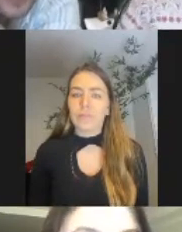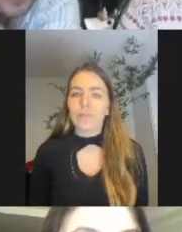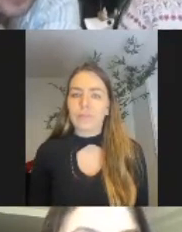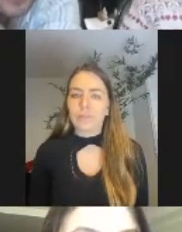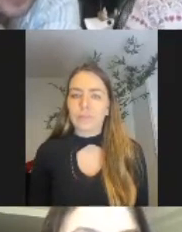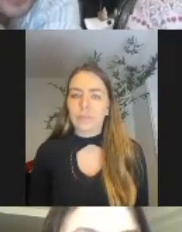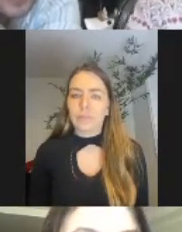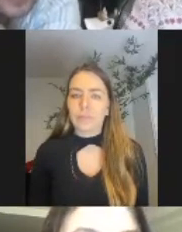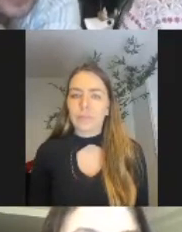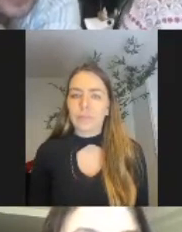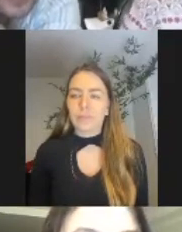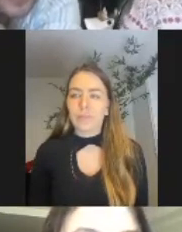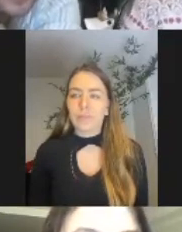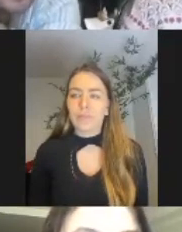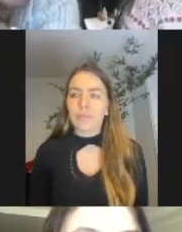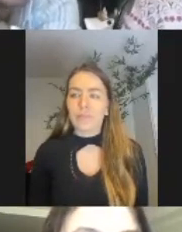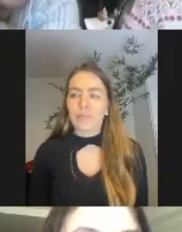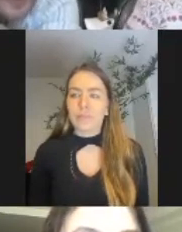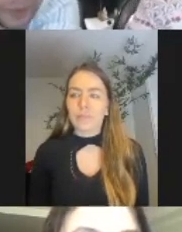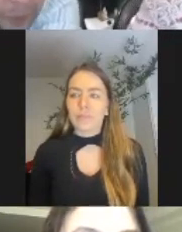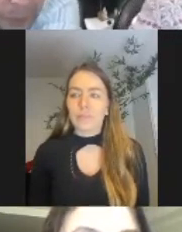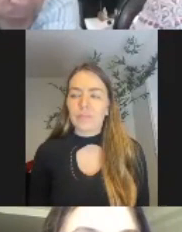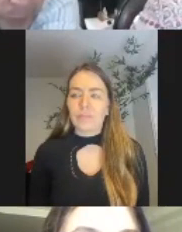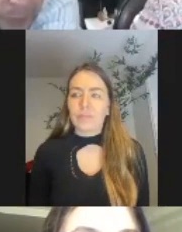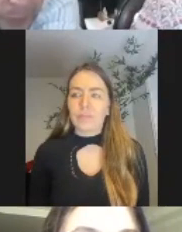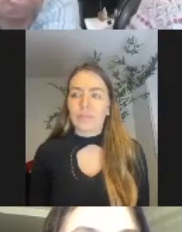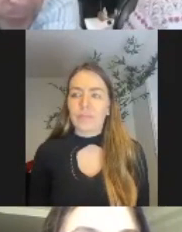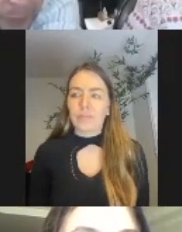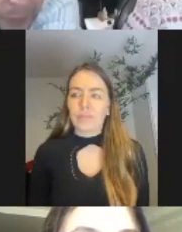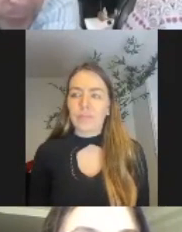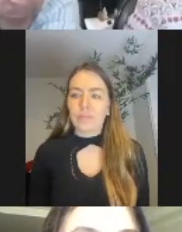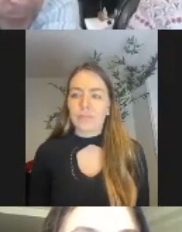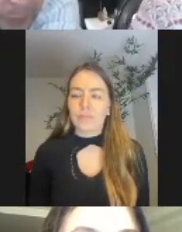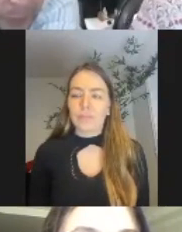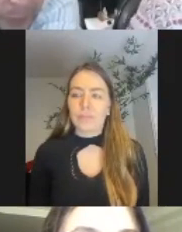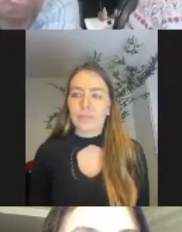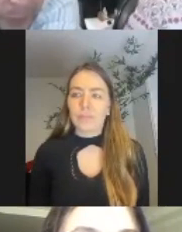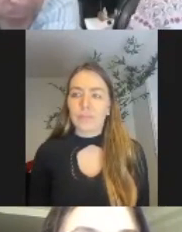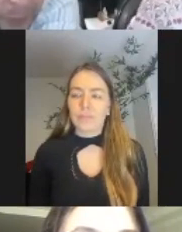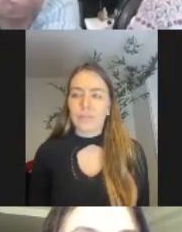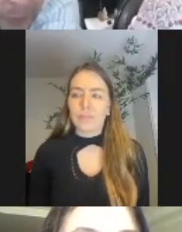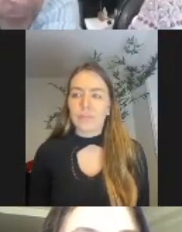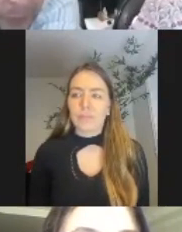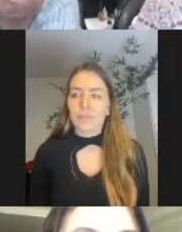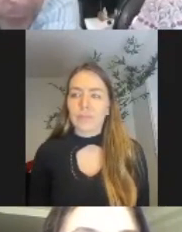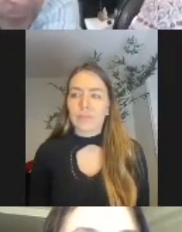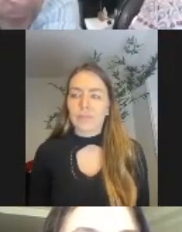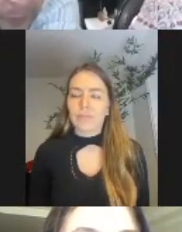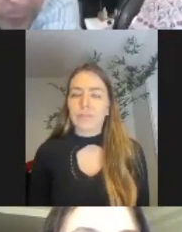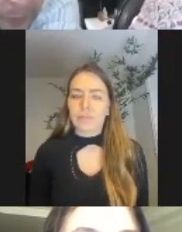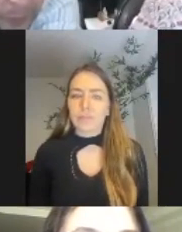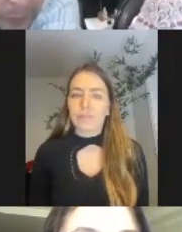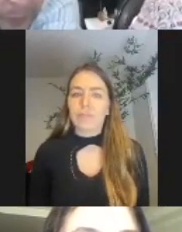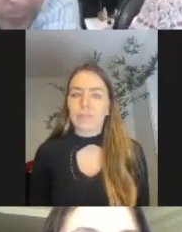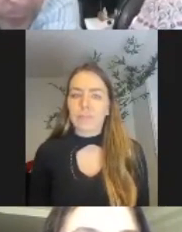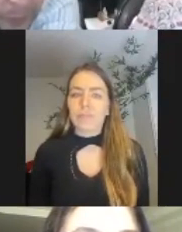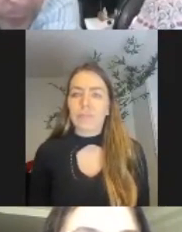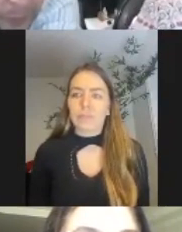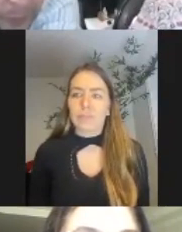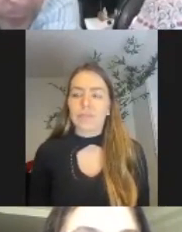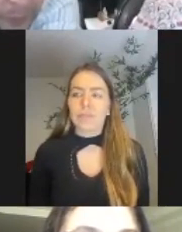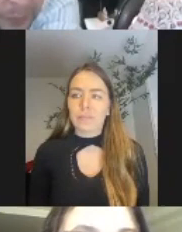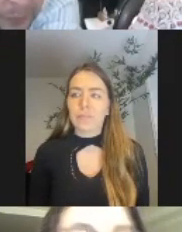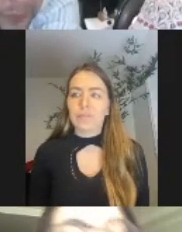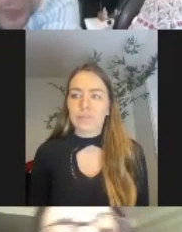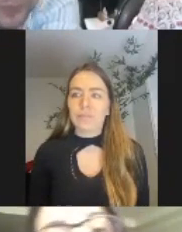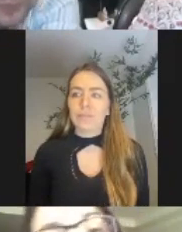pizza é crocante, da durabilidade, da qualidade dos recheios. Poxa, só transformar em low carb. Nossa, você vai ter um diferencial